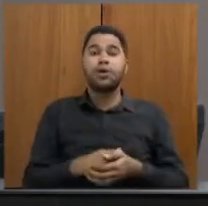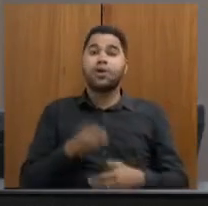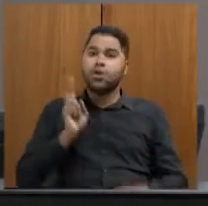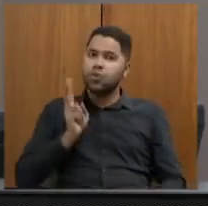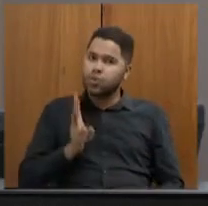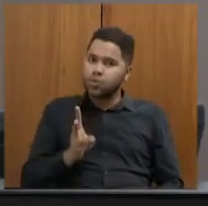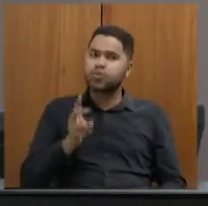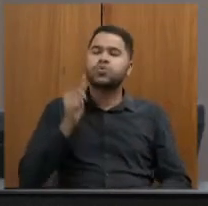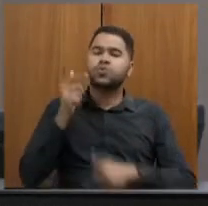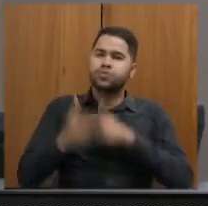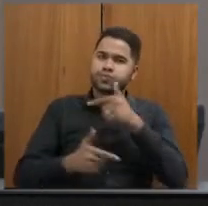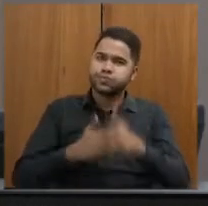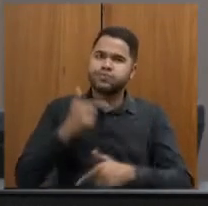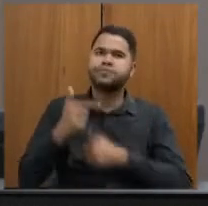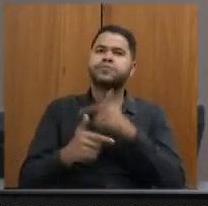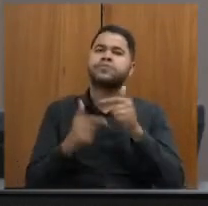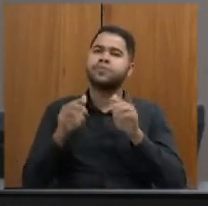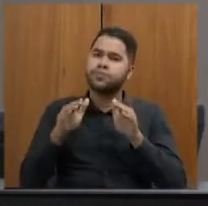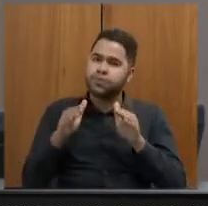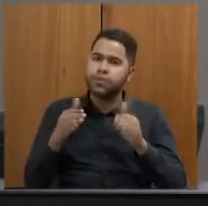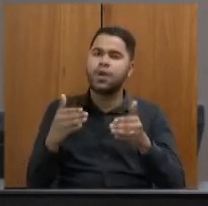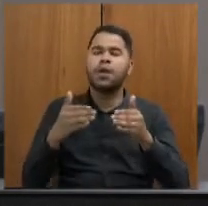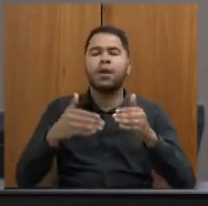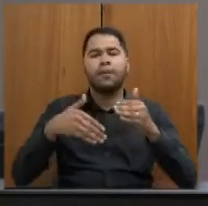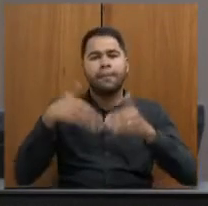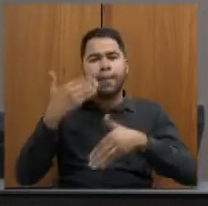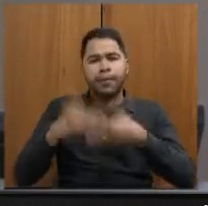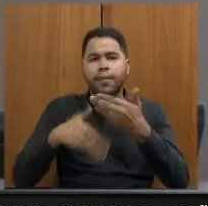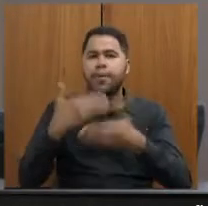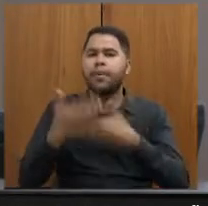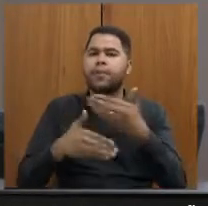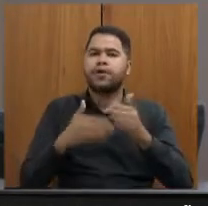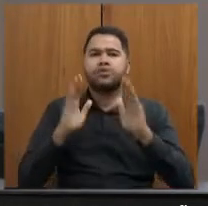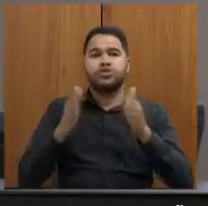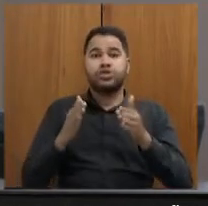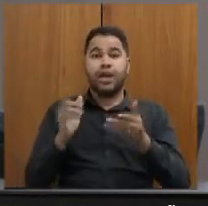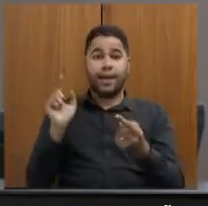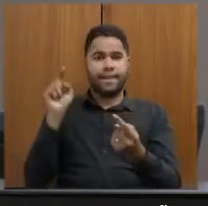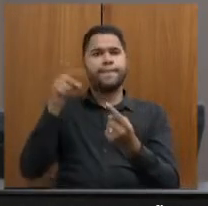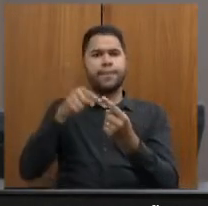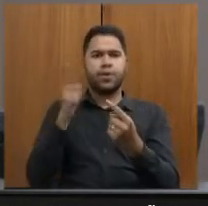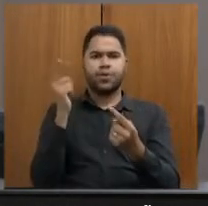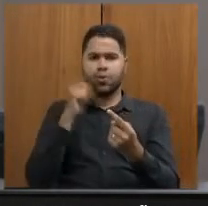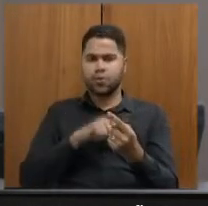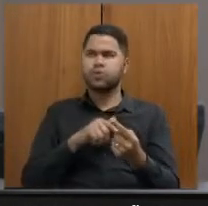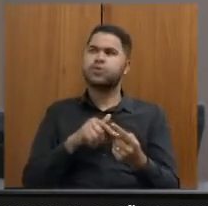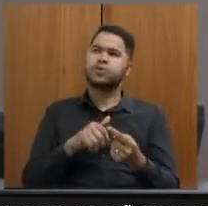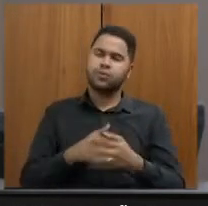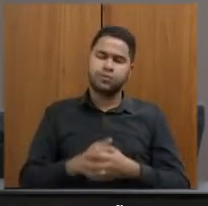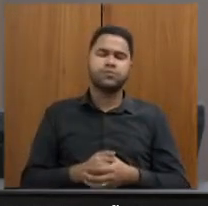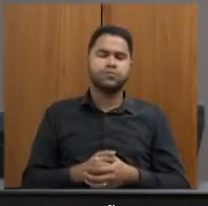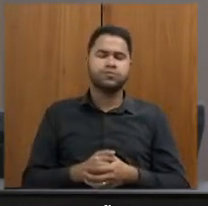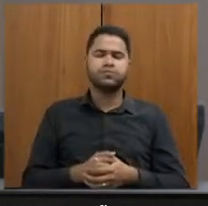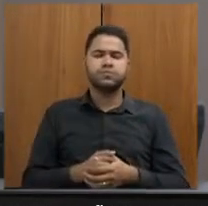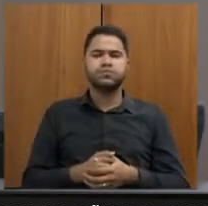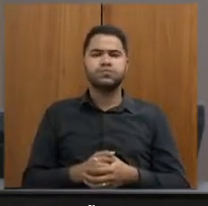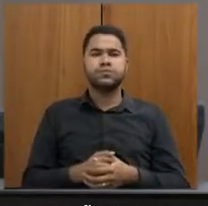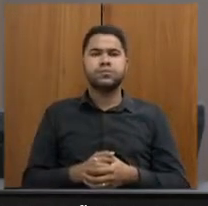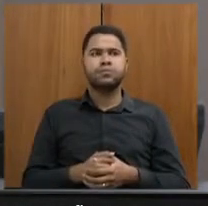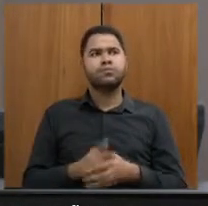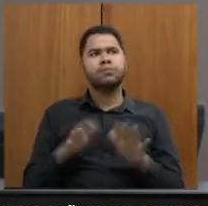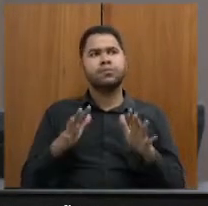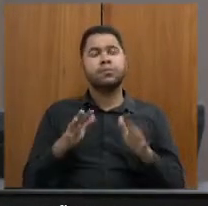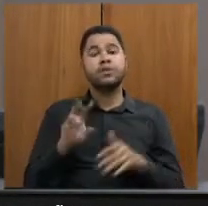continuamos trabalhando nesse sentido de aumentar cada vez mais já batemos a meta Zé nós temos mais vamos